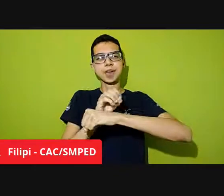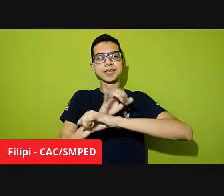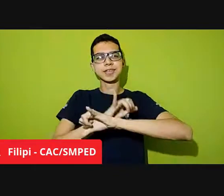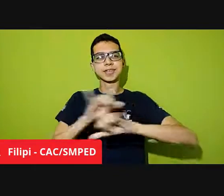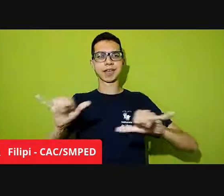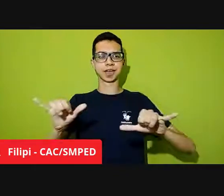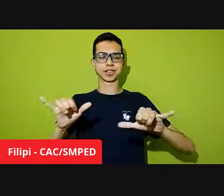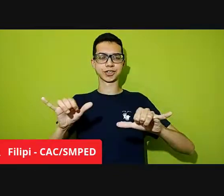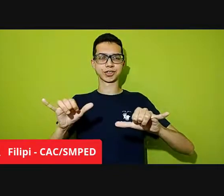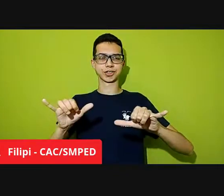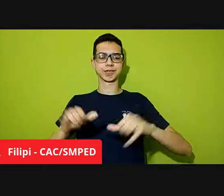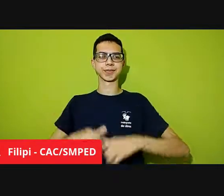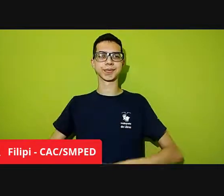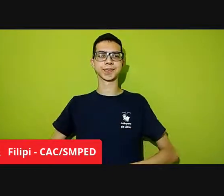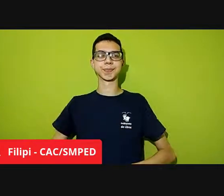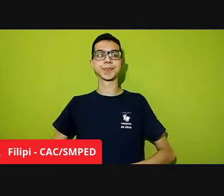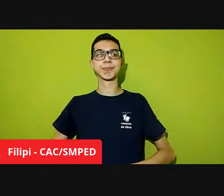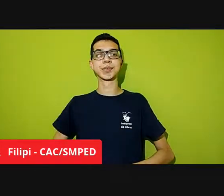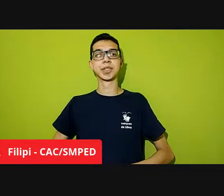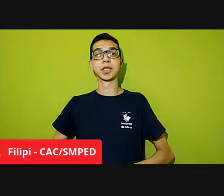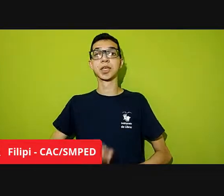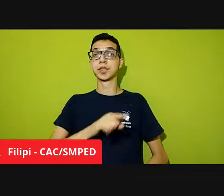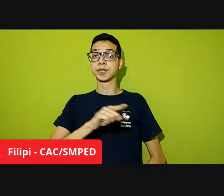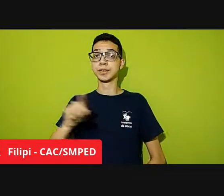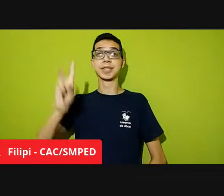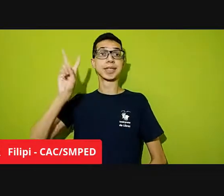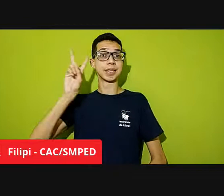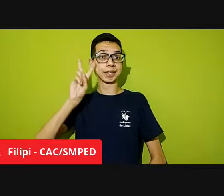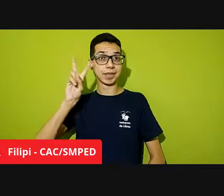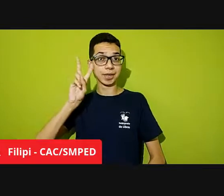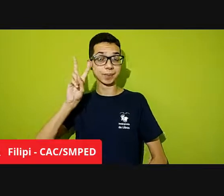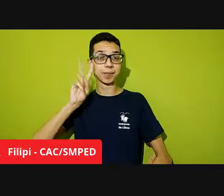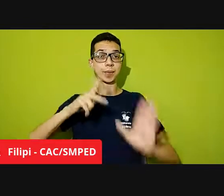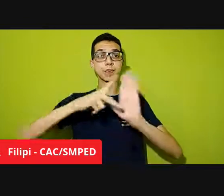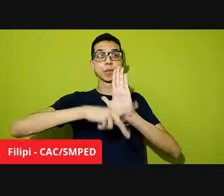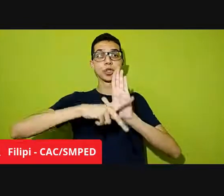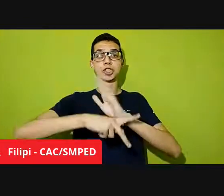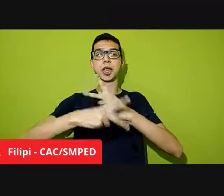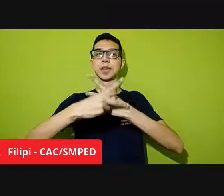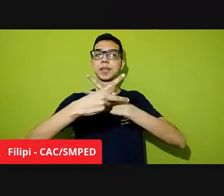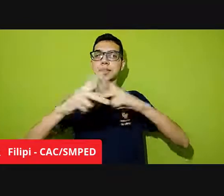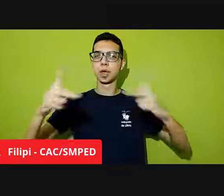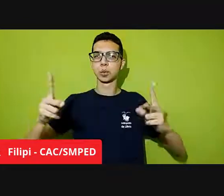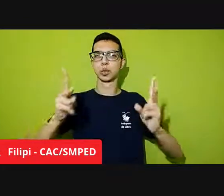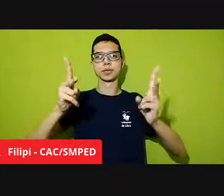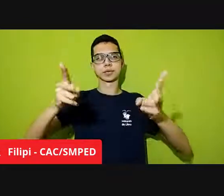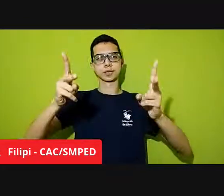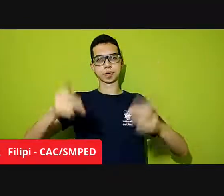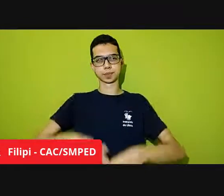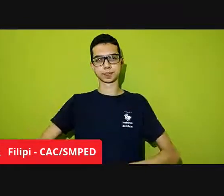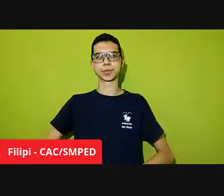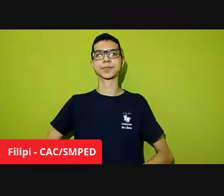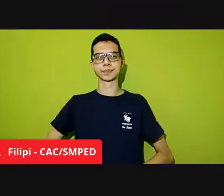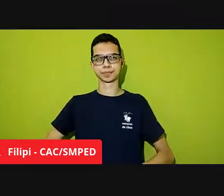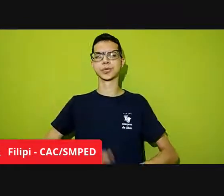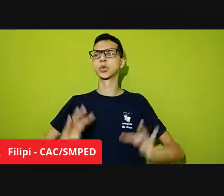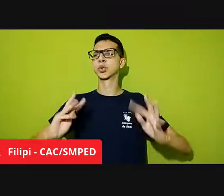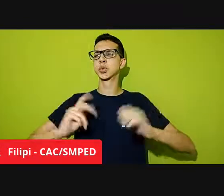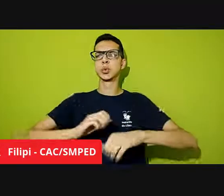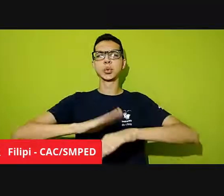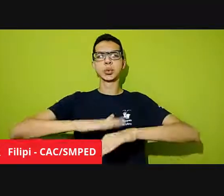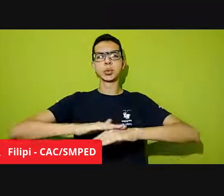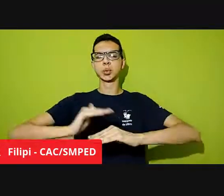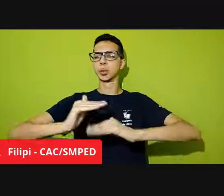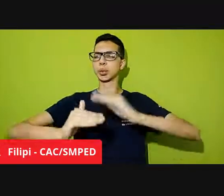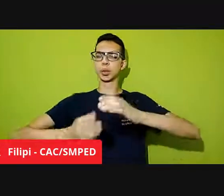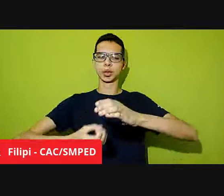nos ouvindo é de sempre lembrar nos seus projetos, em tudo aquilo que for desenvolvido, independente se é na área pública, na